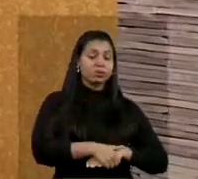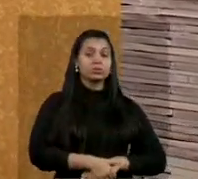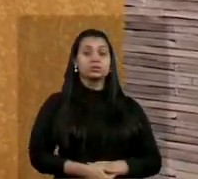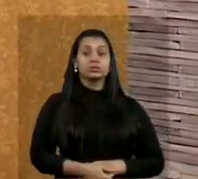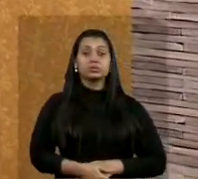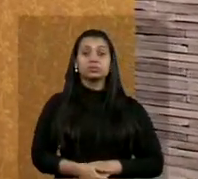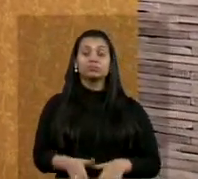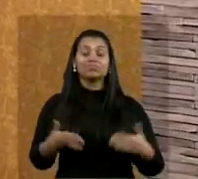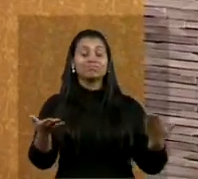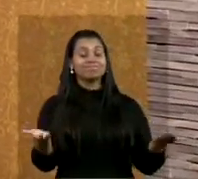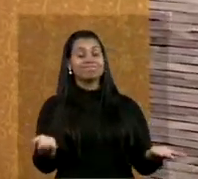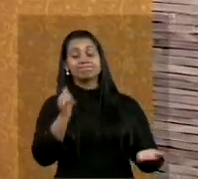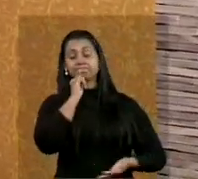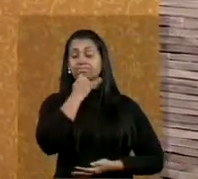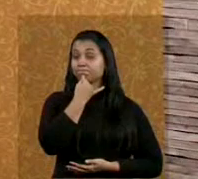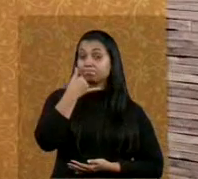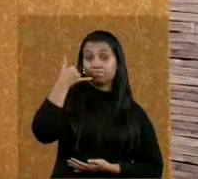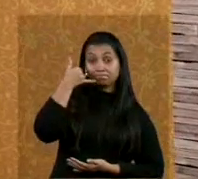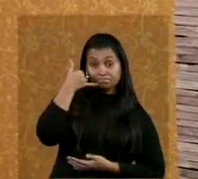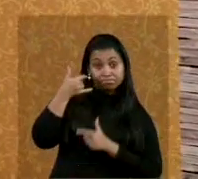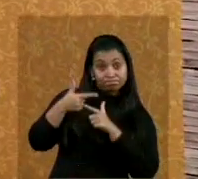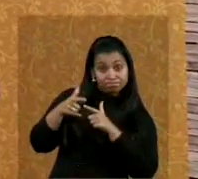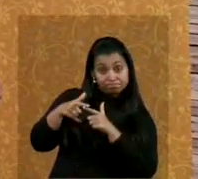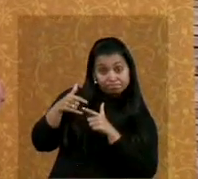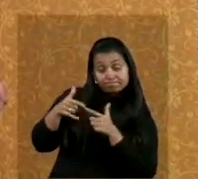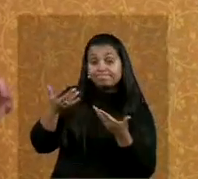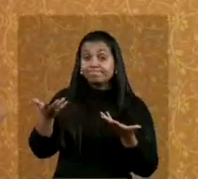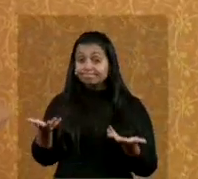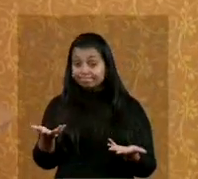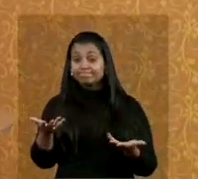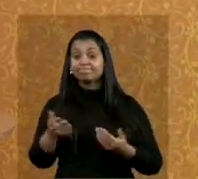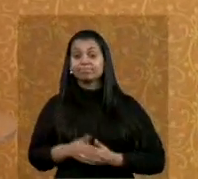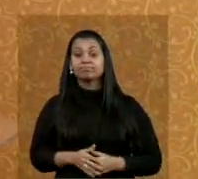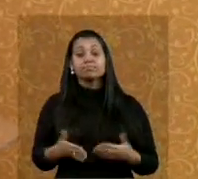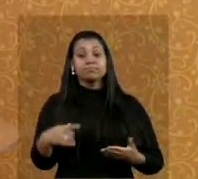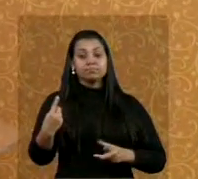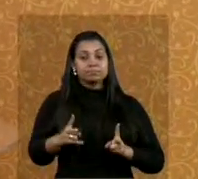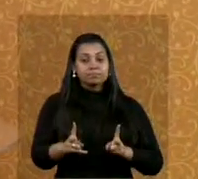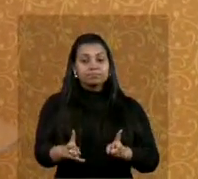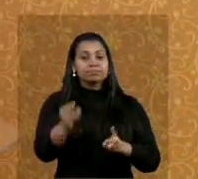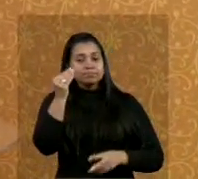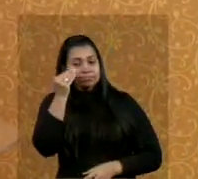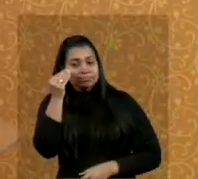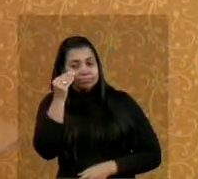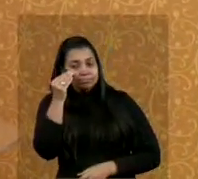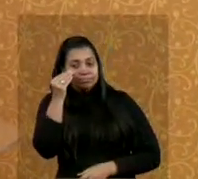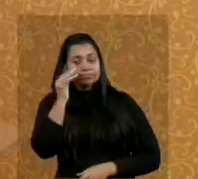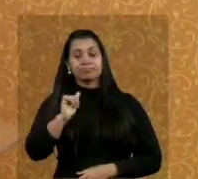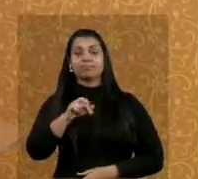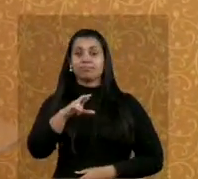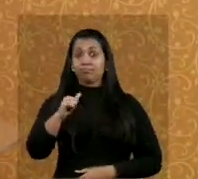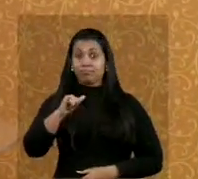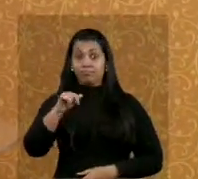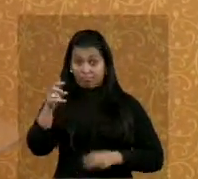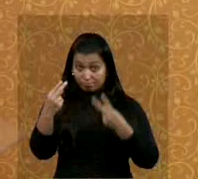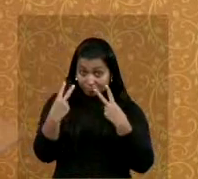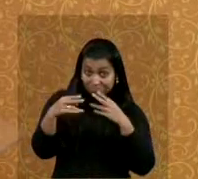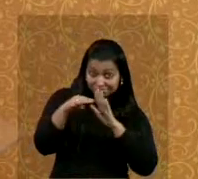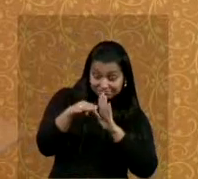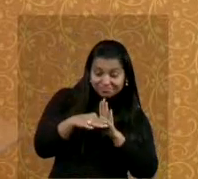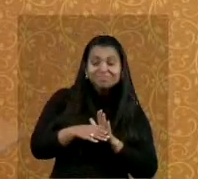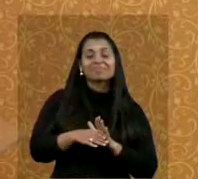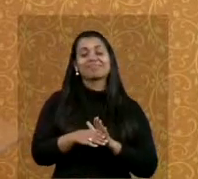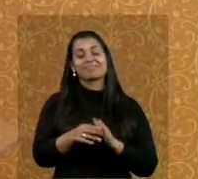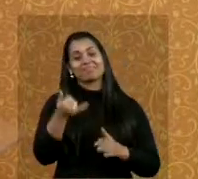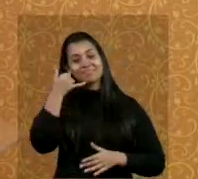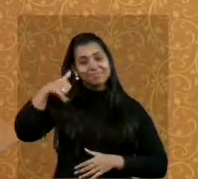anjo. Ah, que pena, a ligação não atendeu, é isso? Bom, nós vamos continuar tentando e a Isaura, se estiver assistindo ao programa,